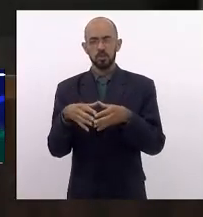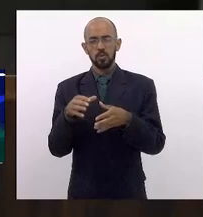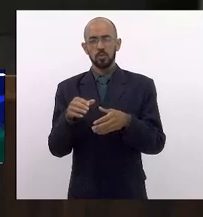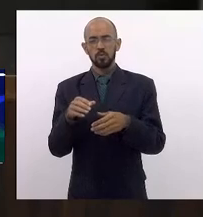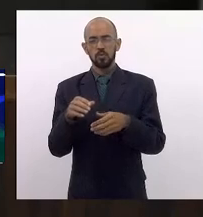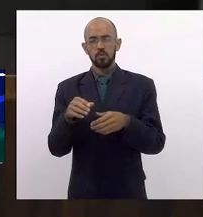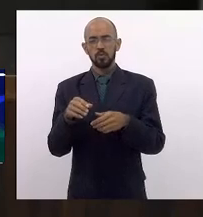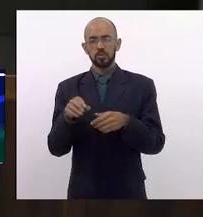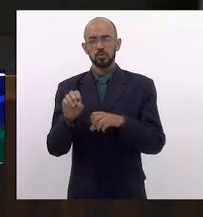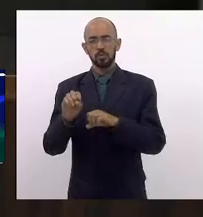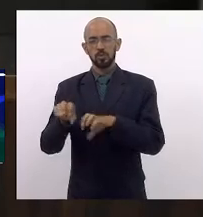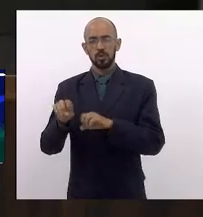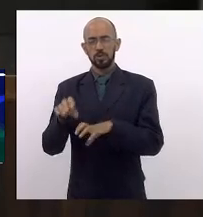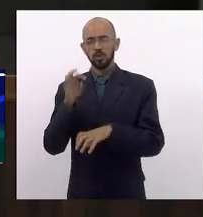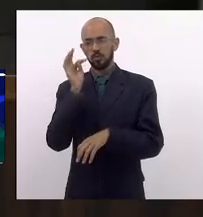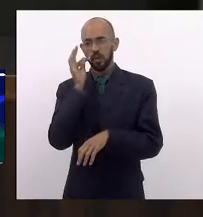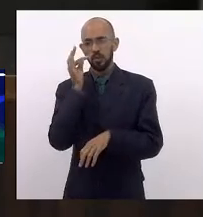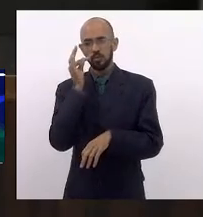Flávio